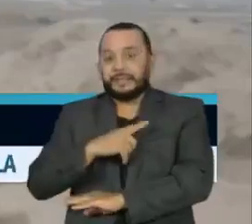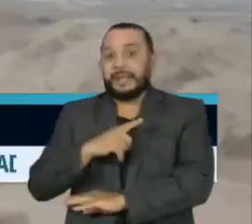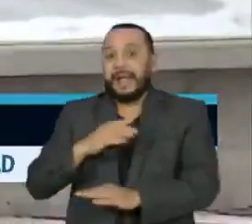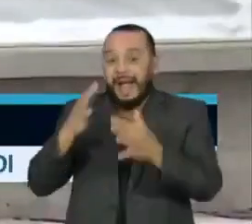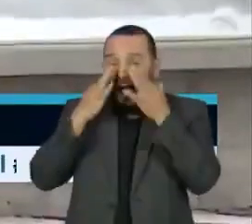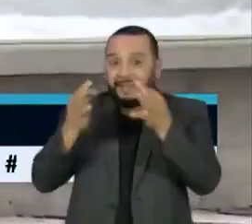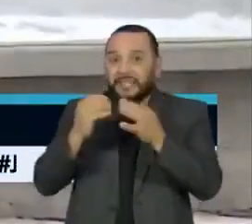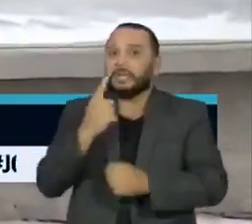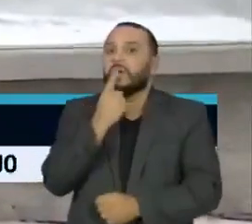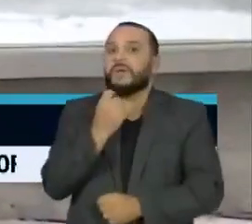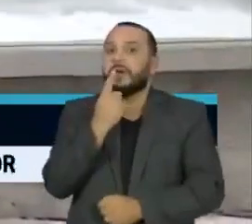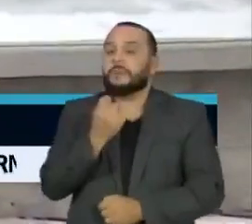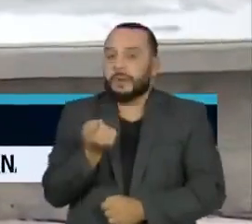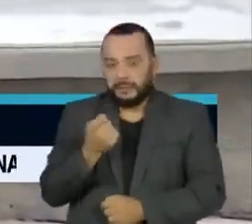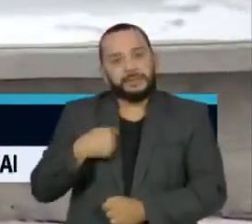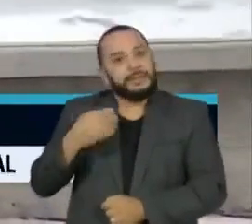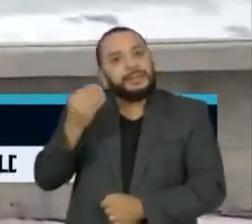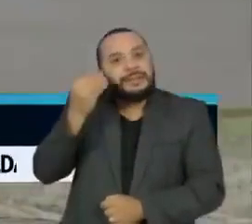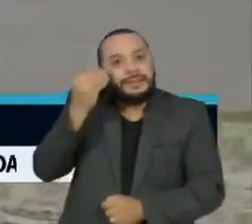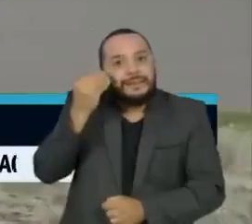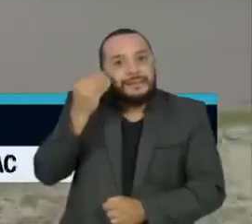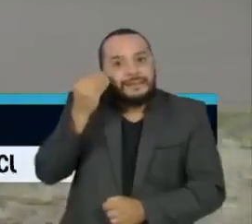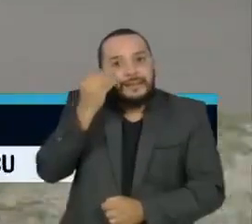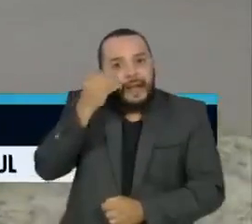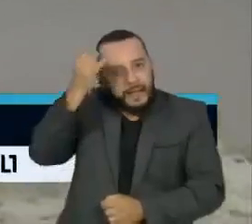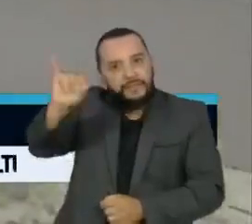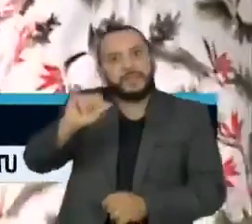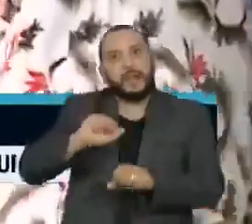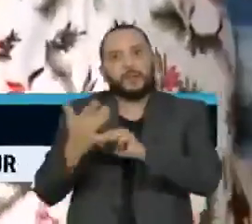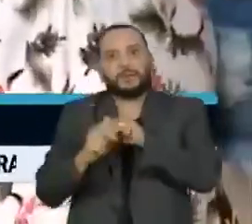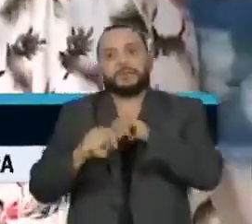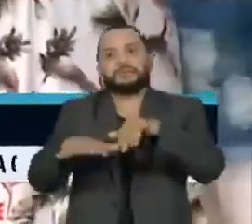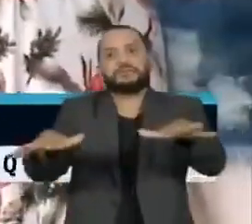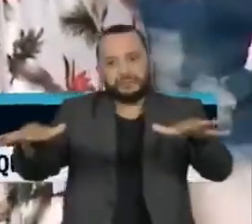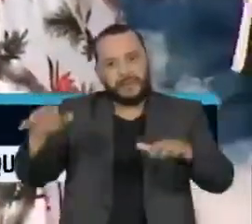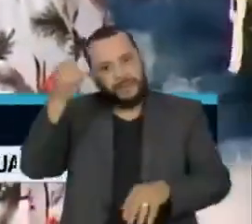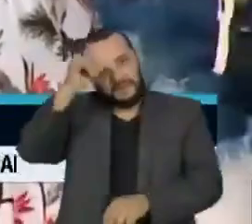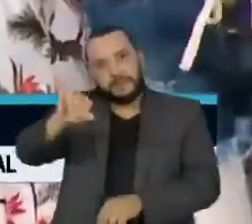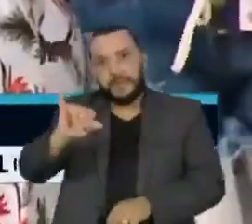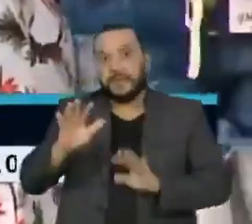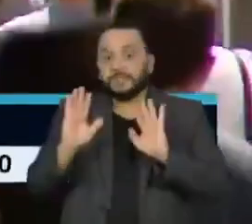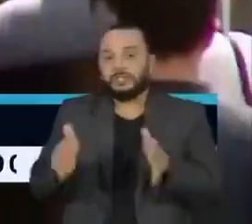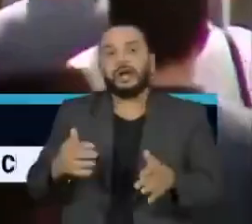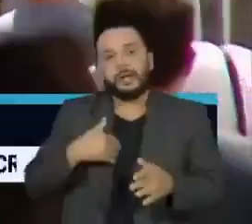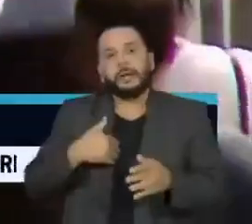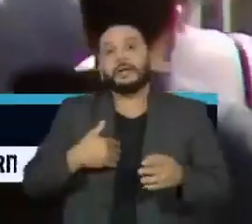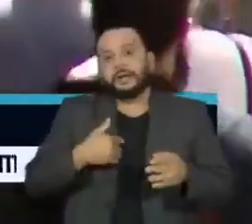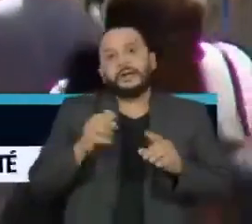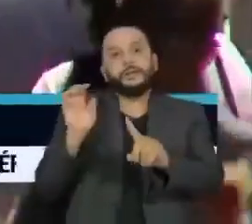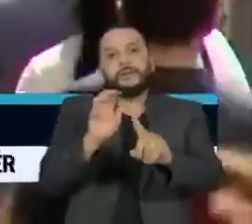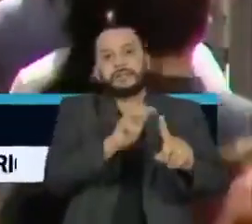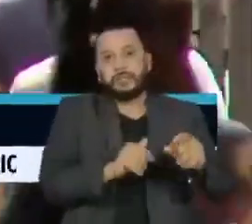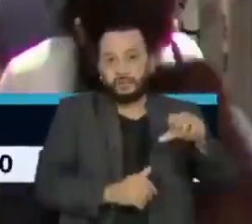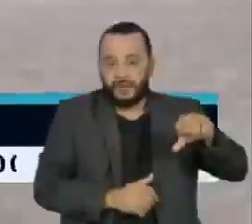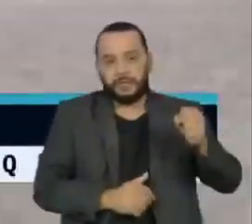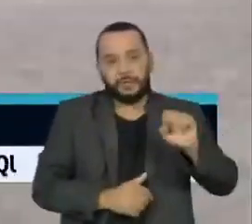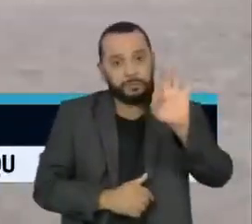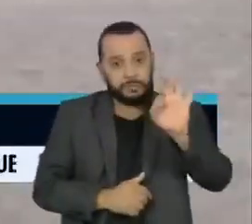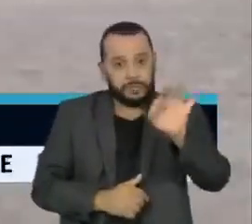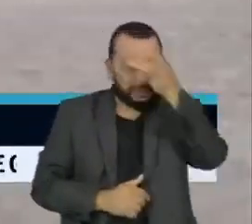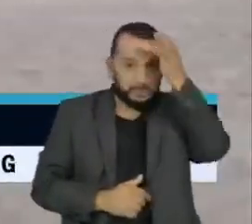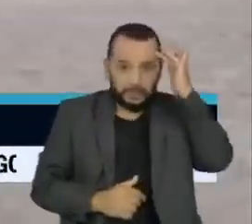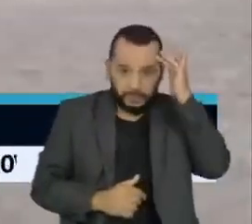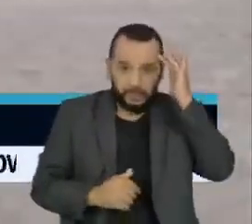bandeira vermelha para tentar reduzir a transmissão do vírus. A decisão afeta 98% da população gaúcha e vai